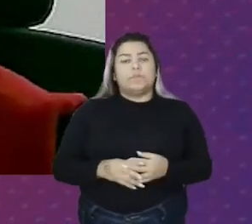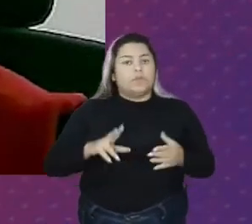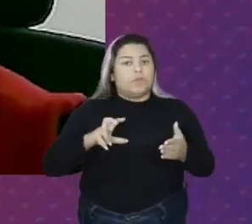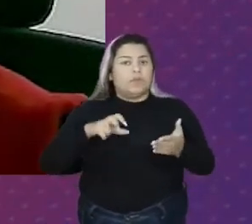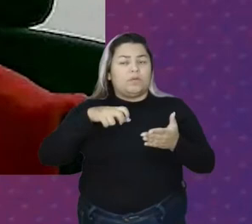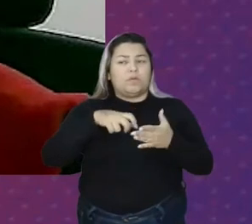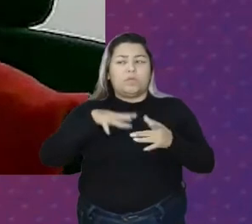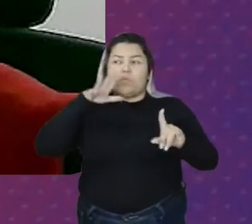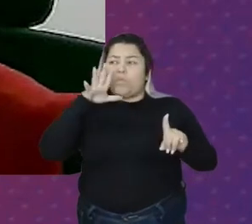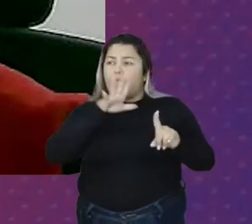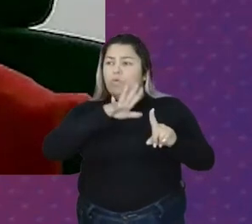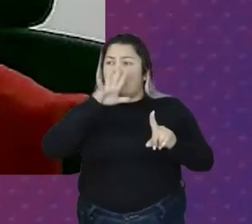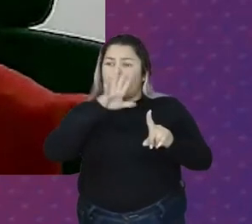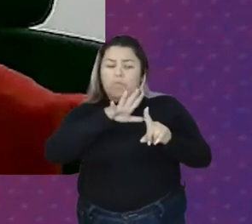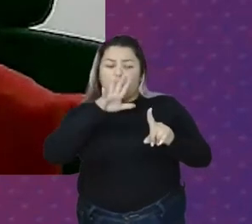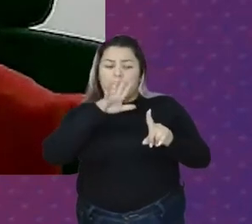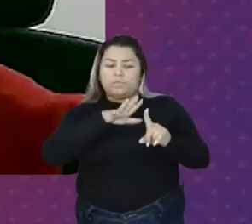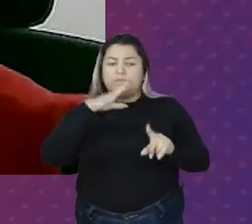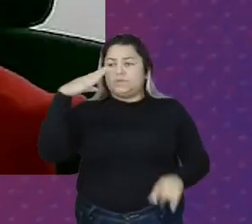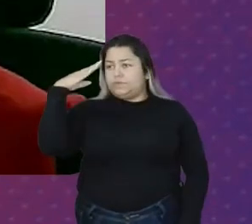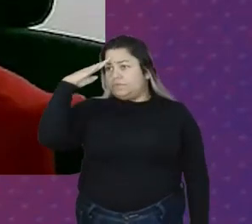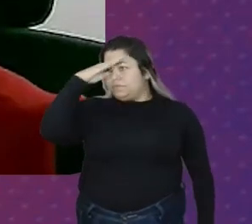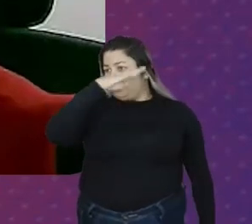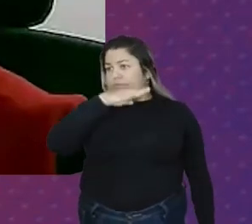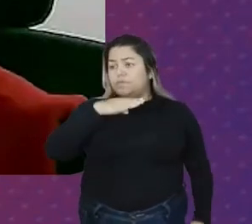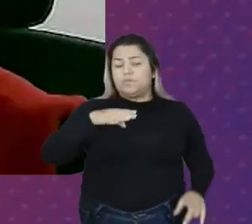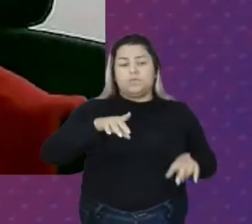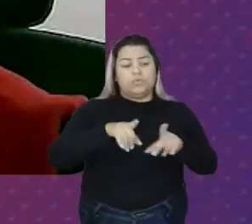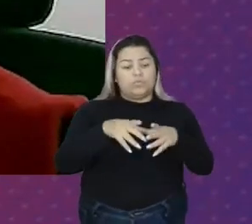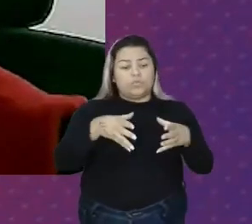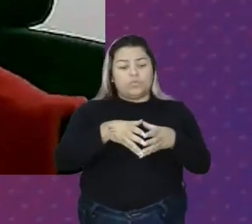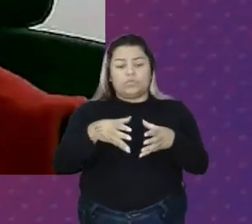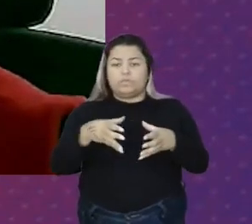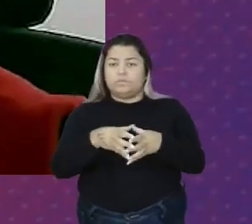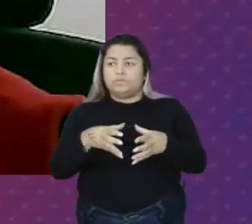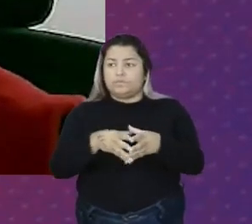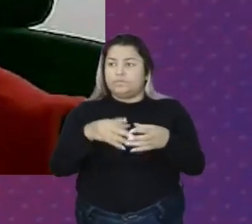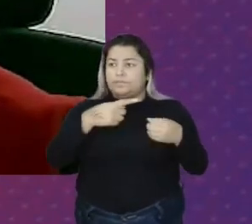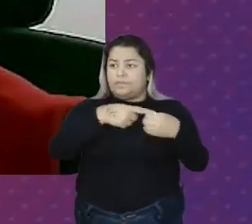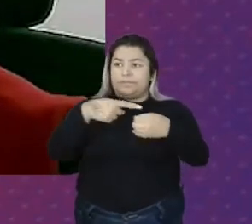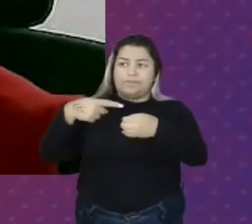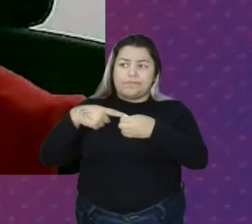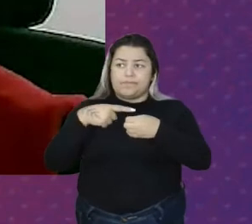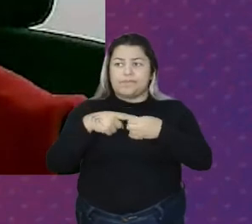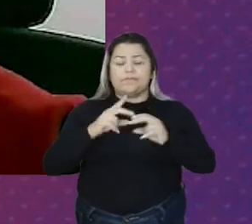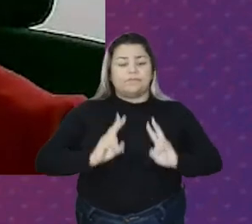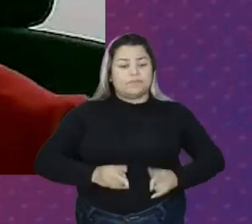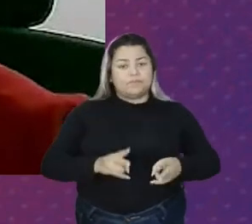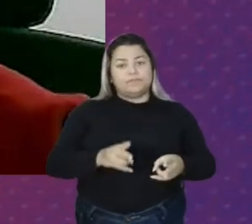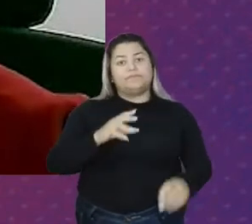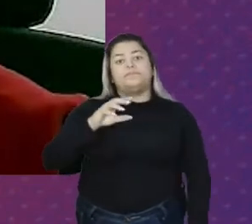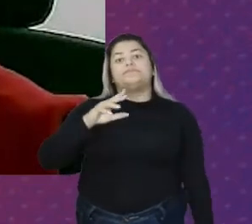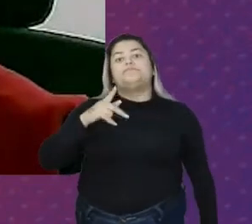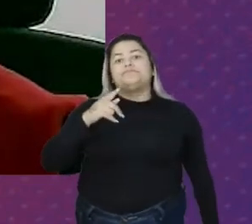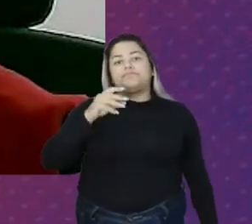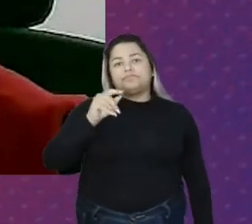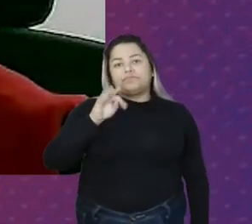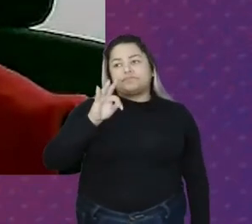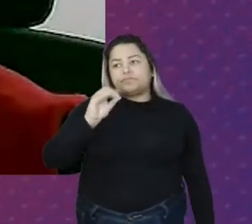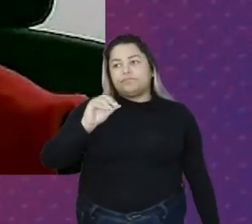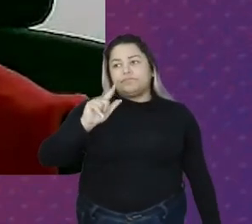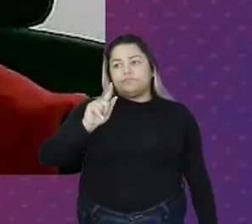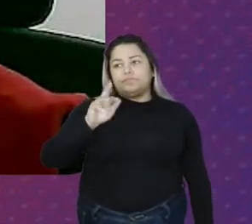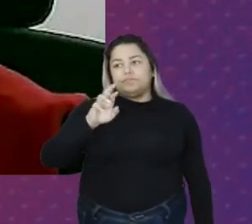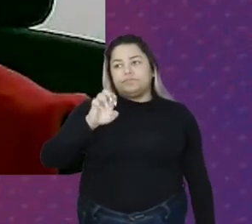por bolsonaristas aqui nesta cidade. Permaneci fora do meu estado, permaneci em Porto Alegre durante 4